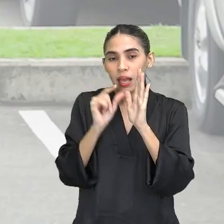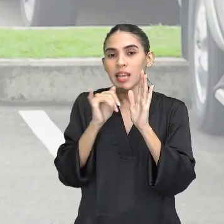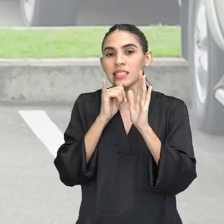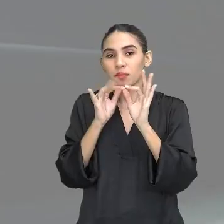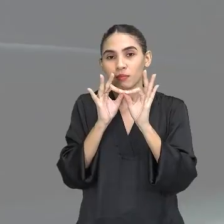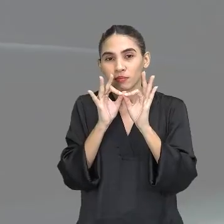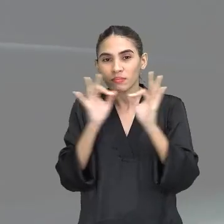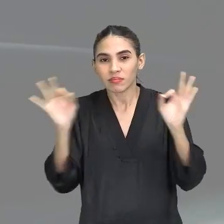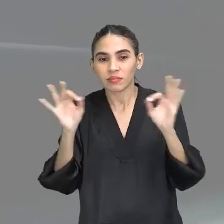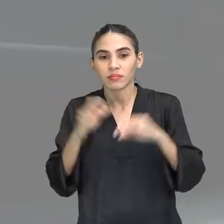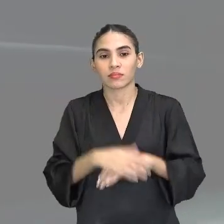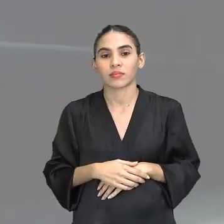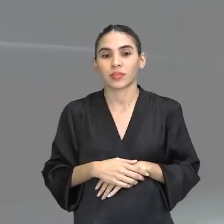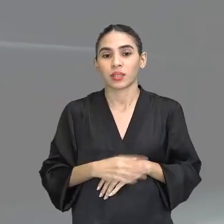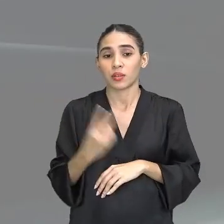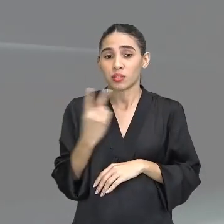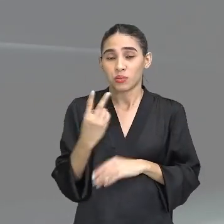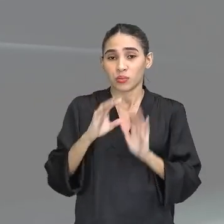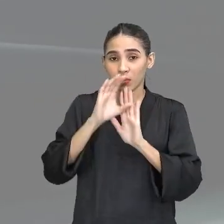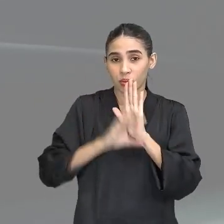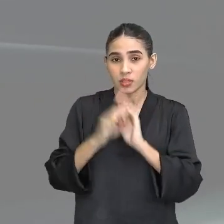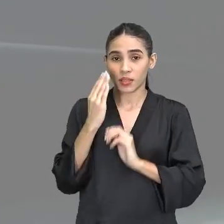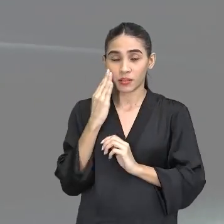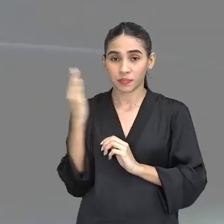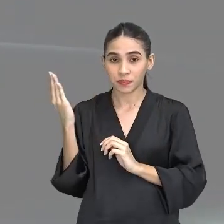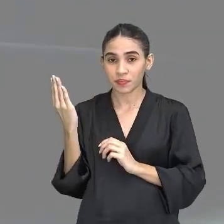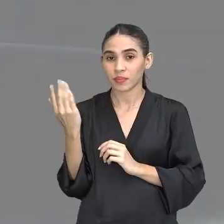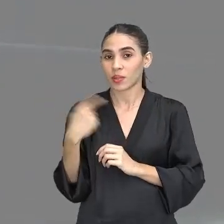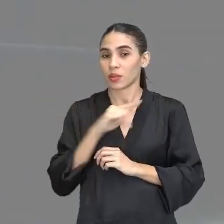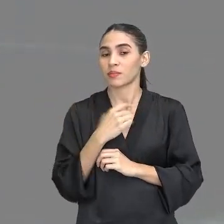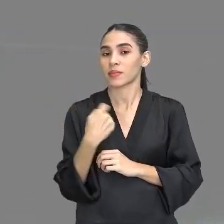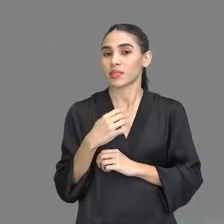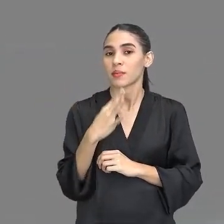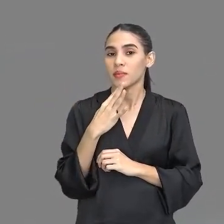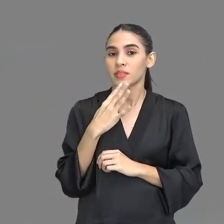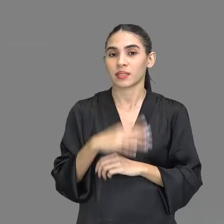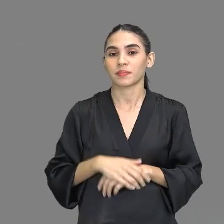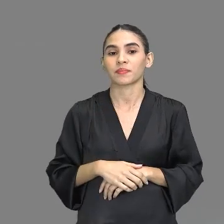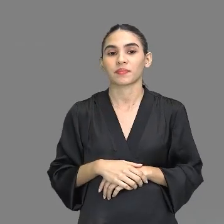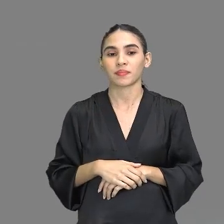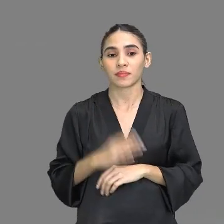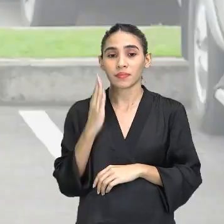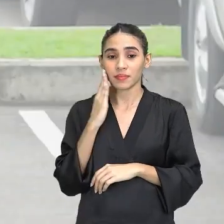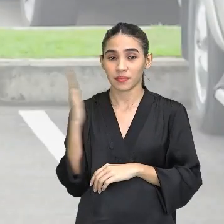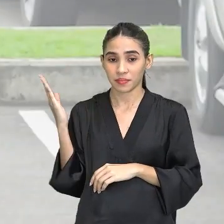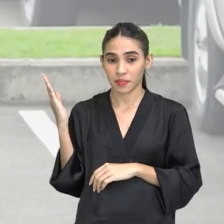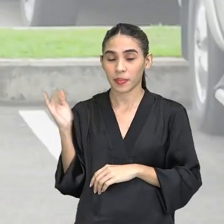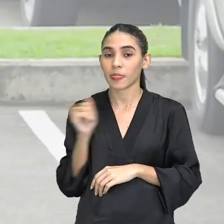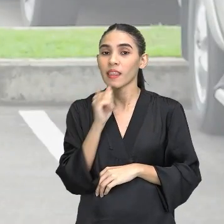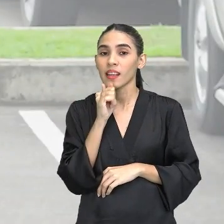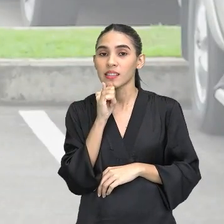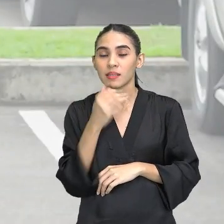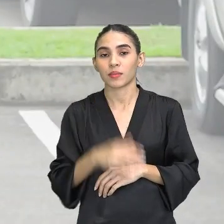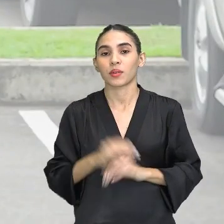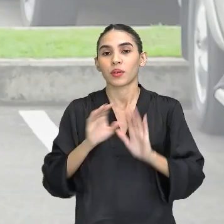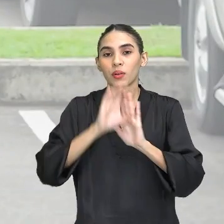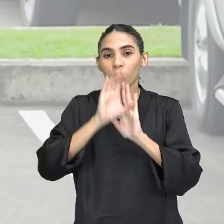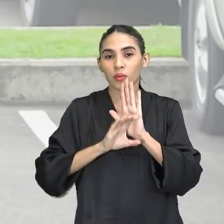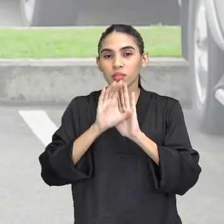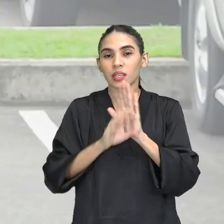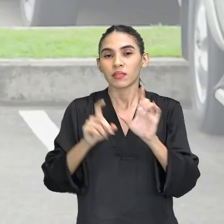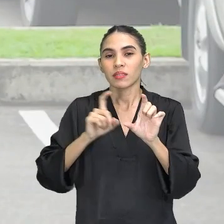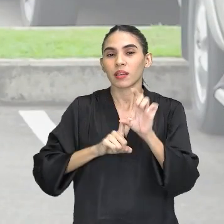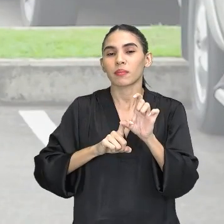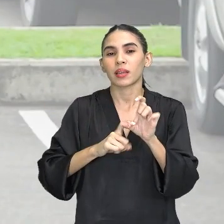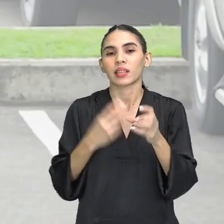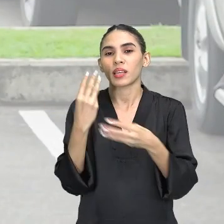tá certo? E o segundo conceito que nós precisamos conhecer é o da transparência das coisas. E esse conceito, ele depende